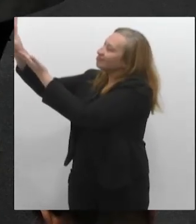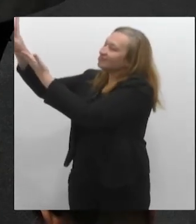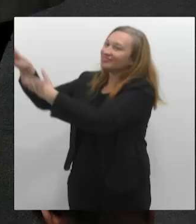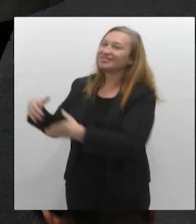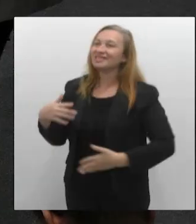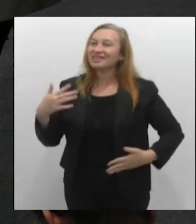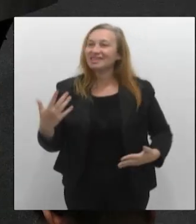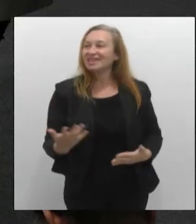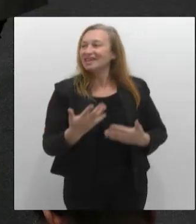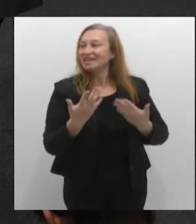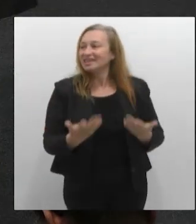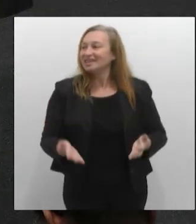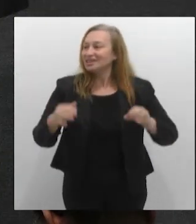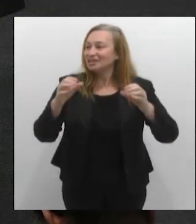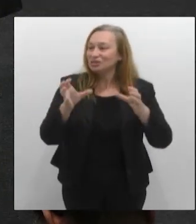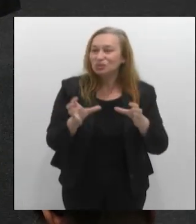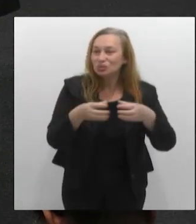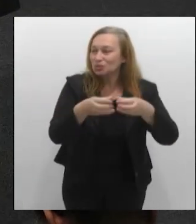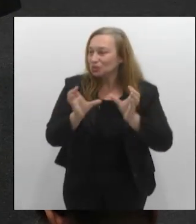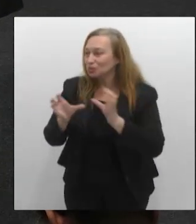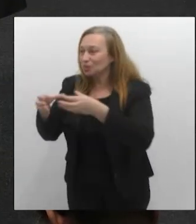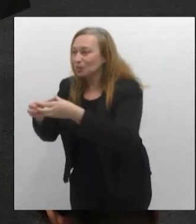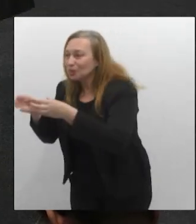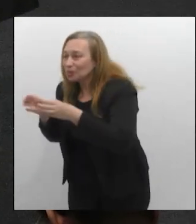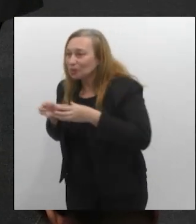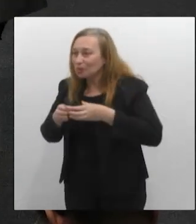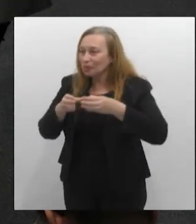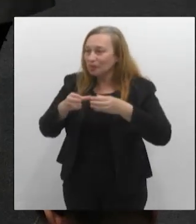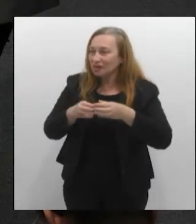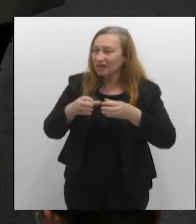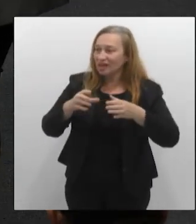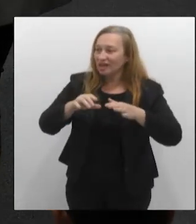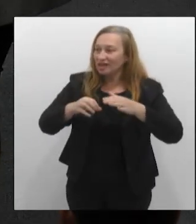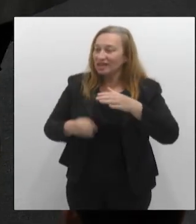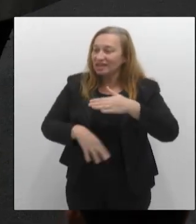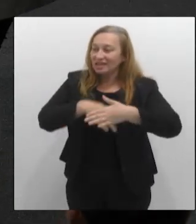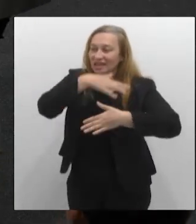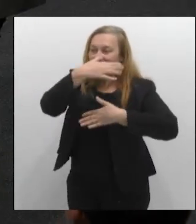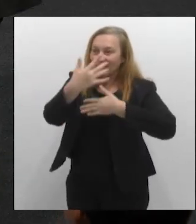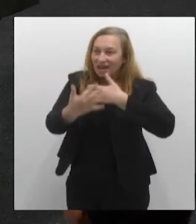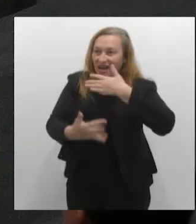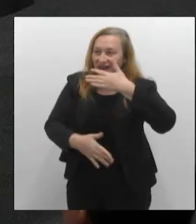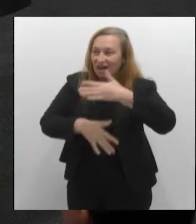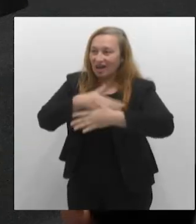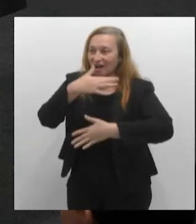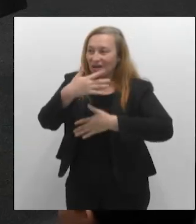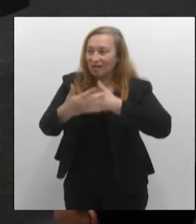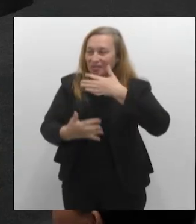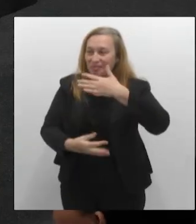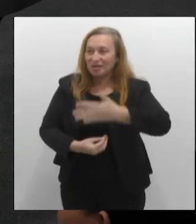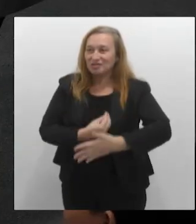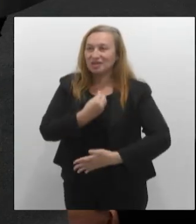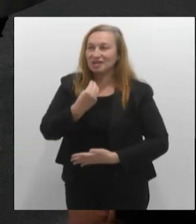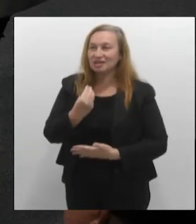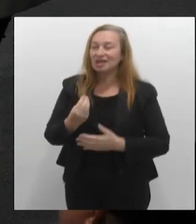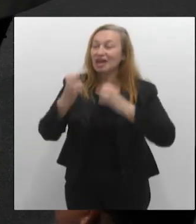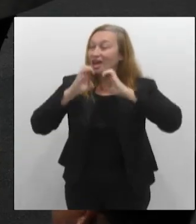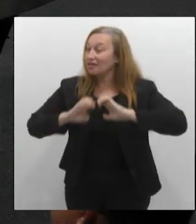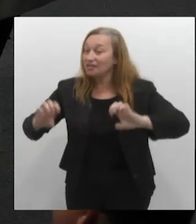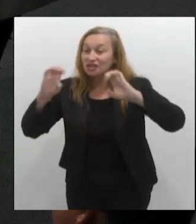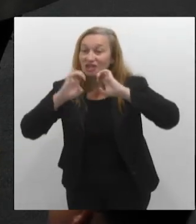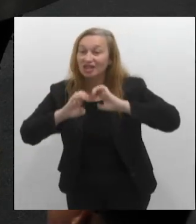Das comunidades floresce a vida, do Evangelho nasce